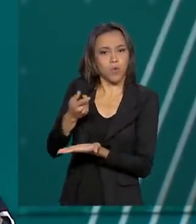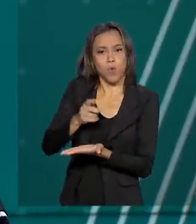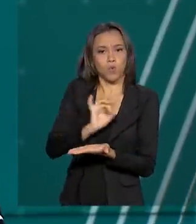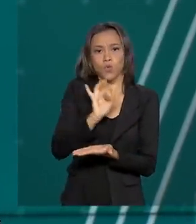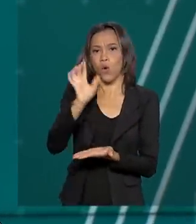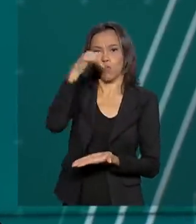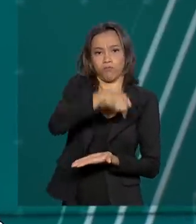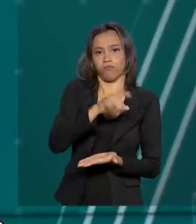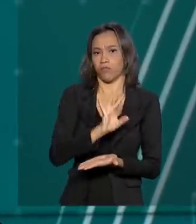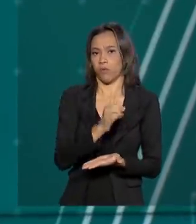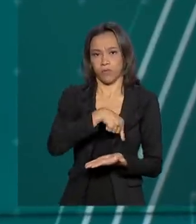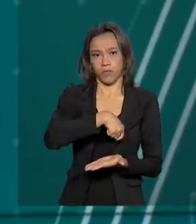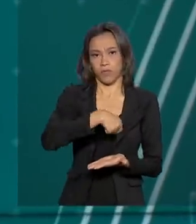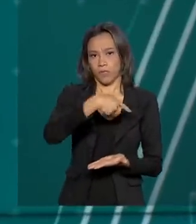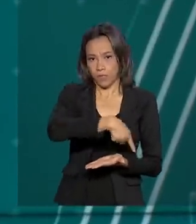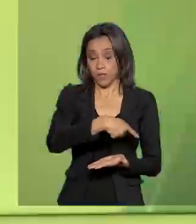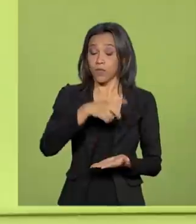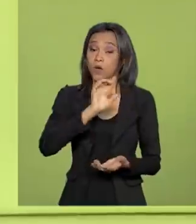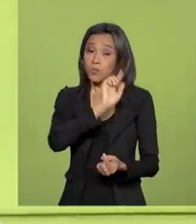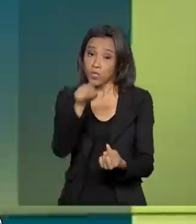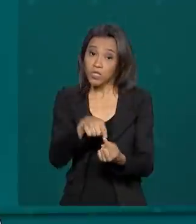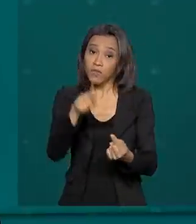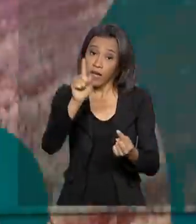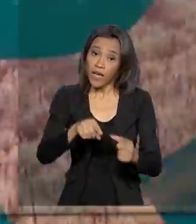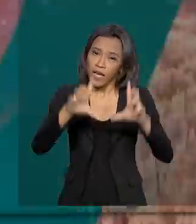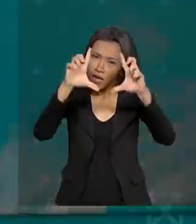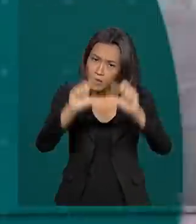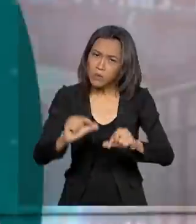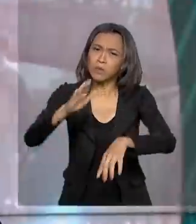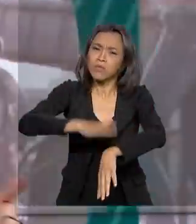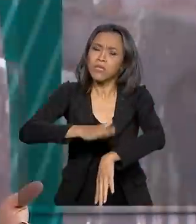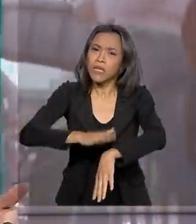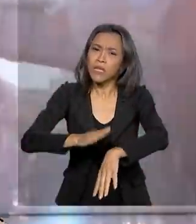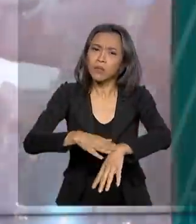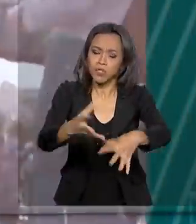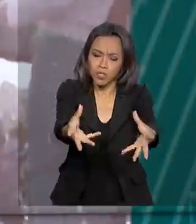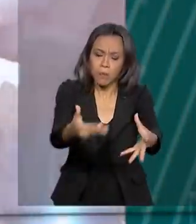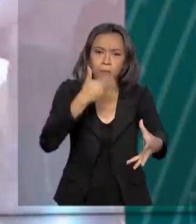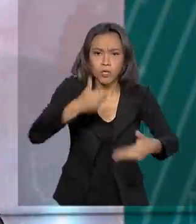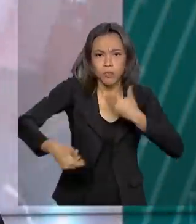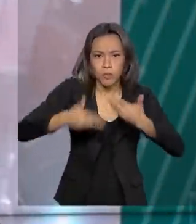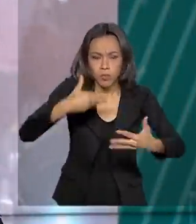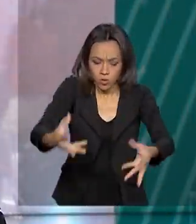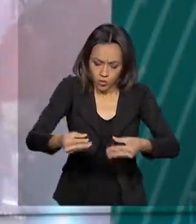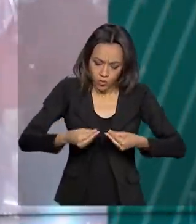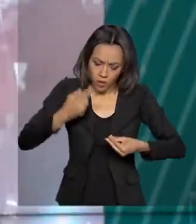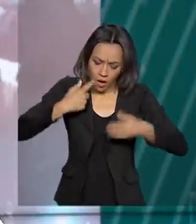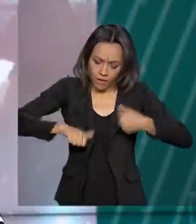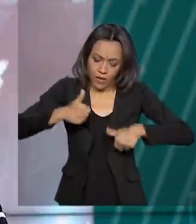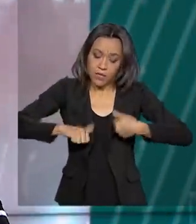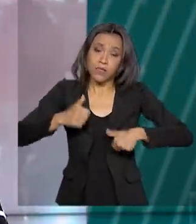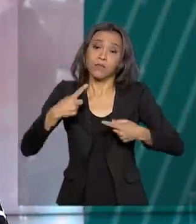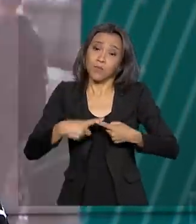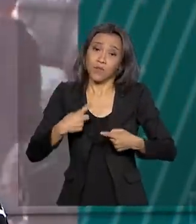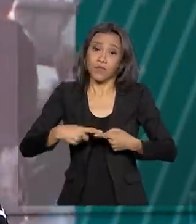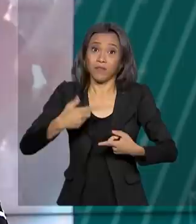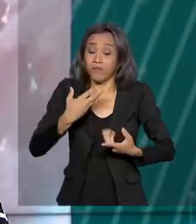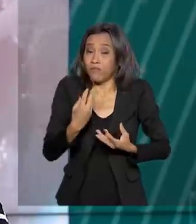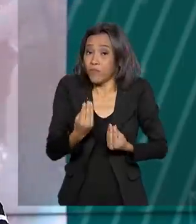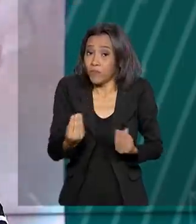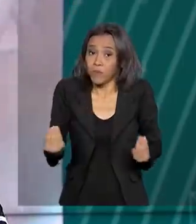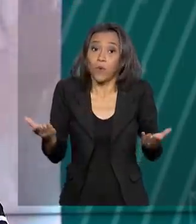simplificar o processo e reduzir o tempo de análise dos pedidos, que vem crescendo em função do aumento da demanda pelo produto.